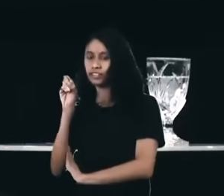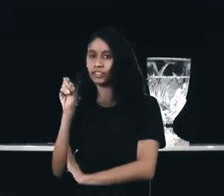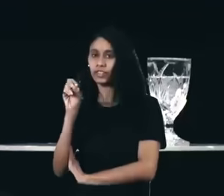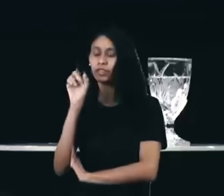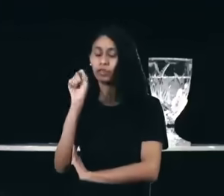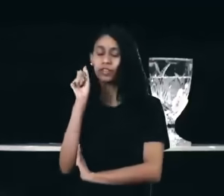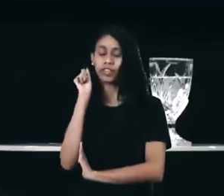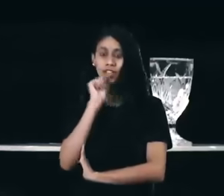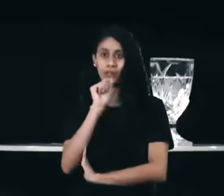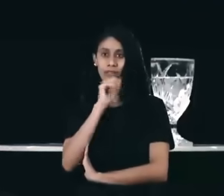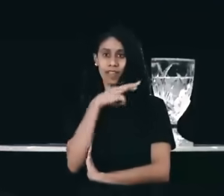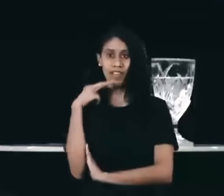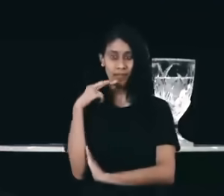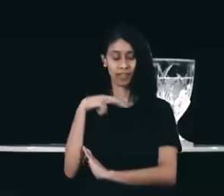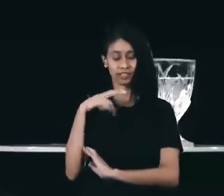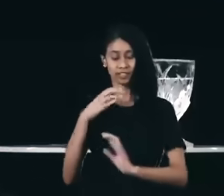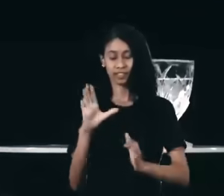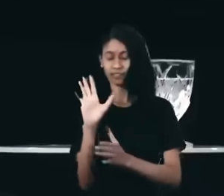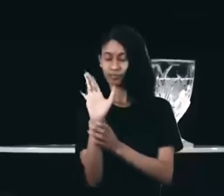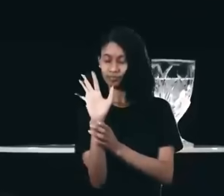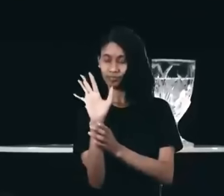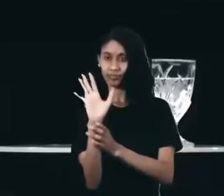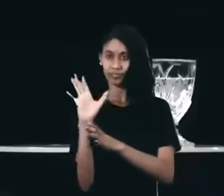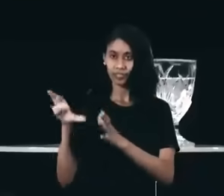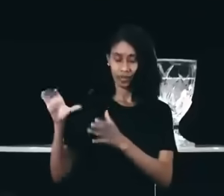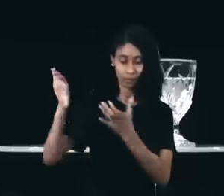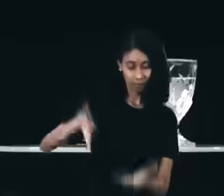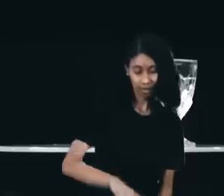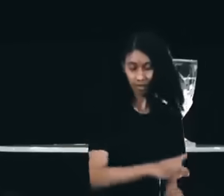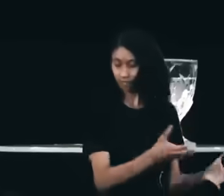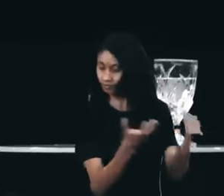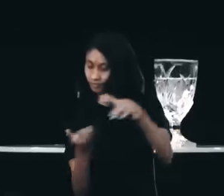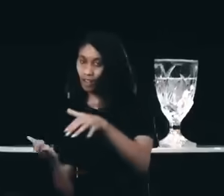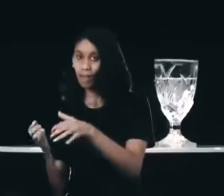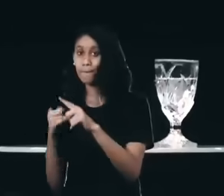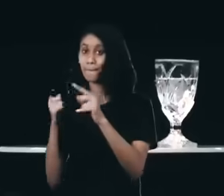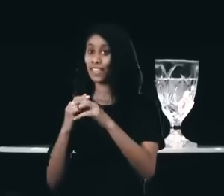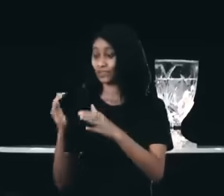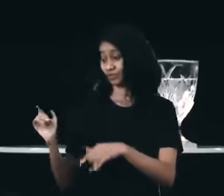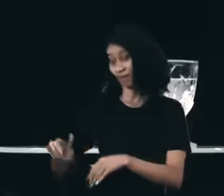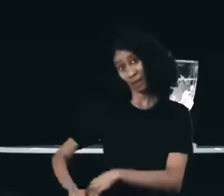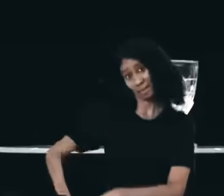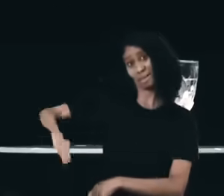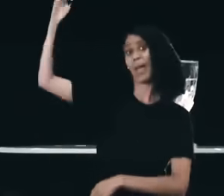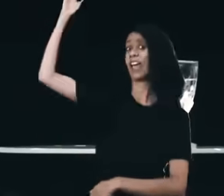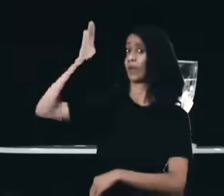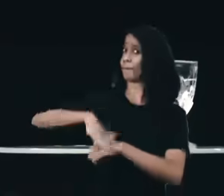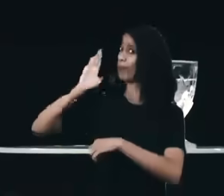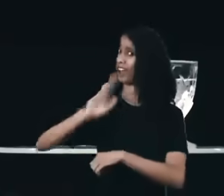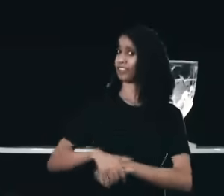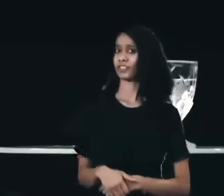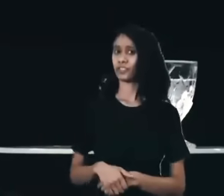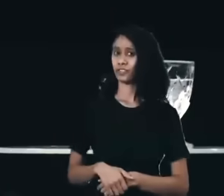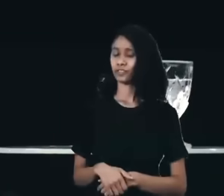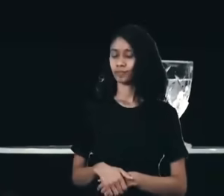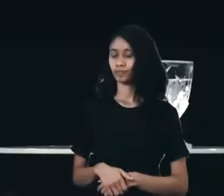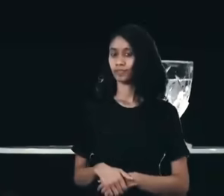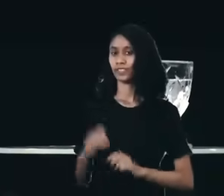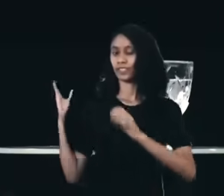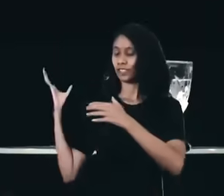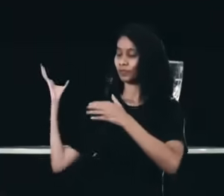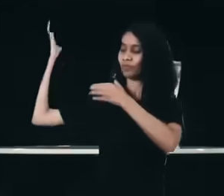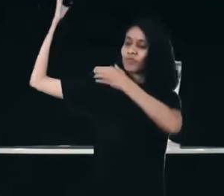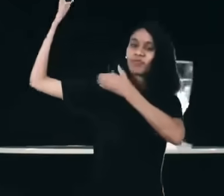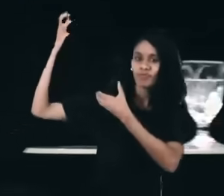Rebeca tinha em suas mãos. Só que o dela era muito maior e ela o carregava em seus